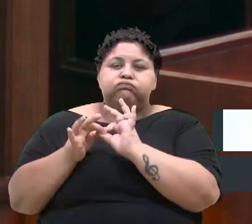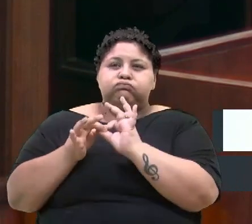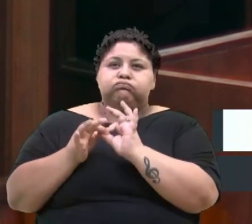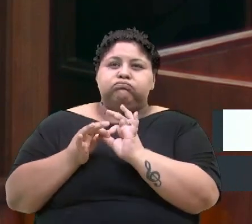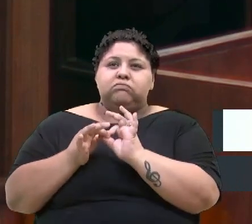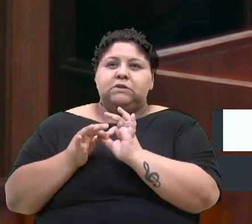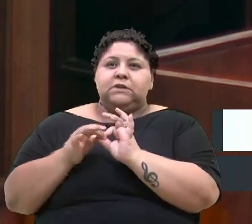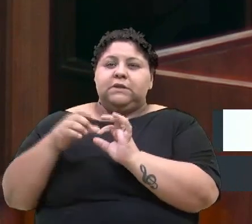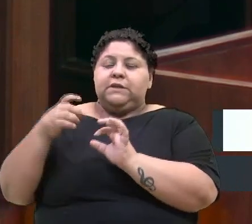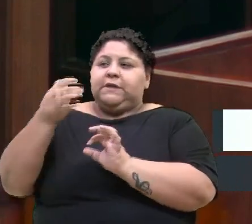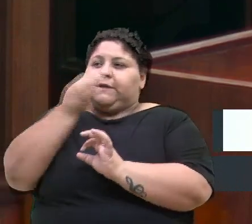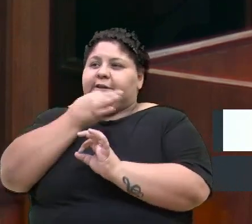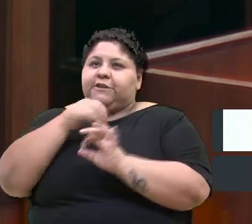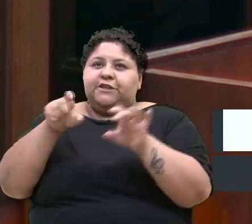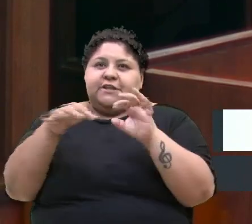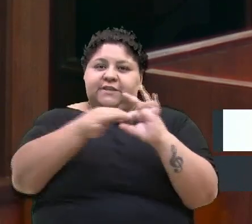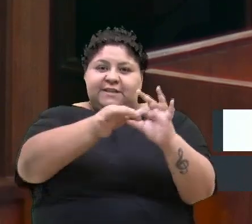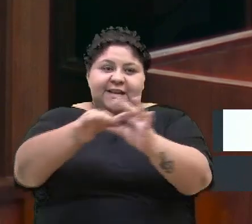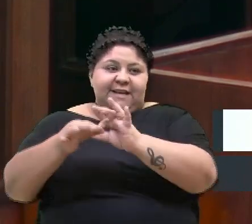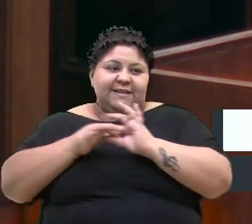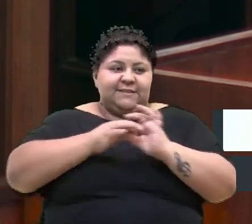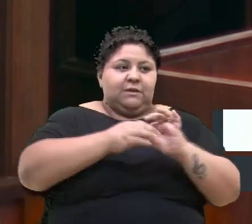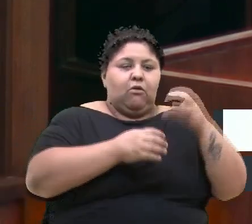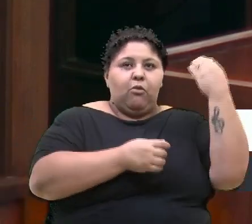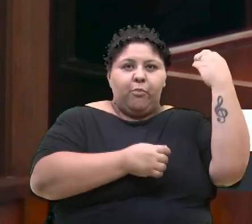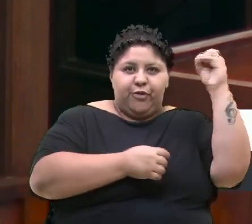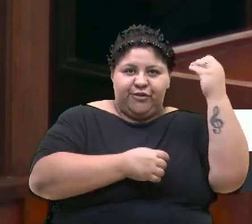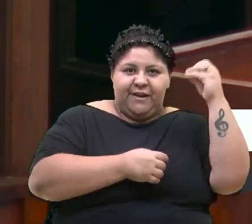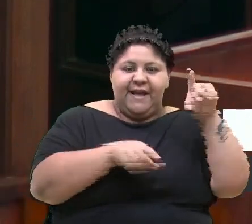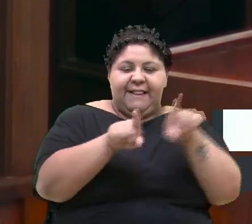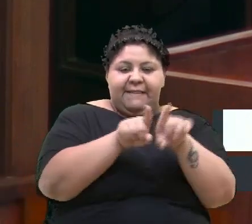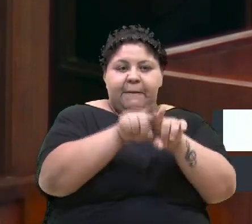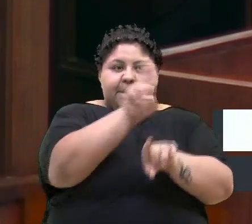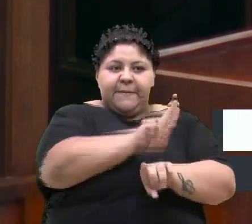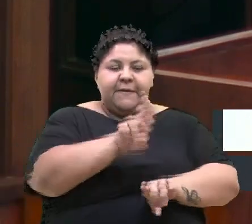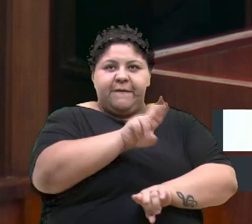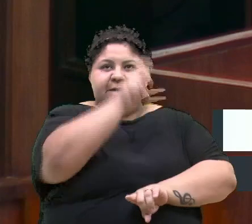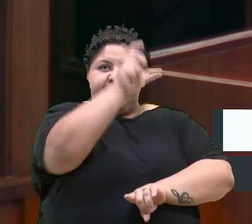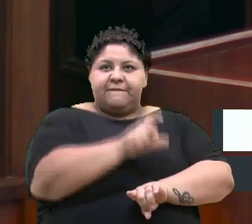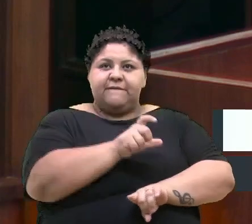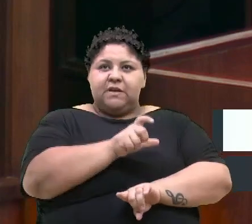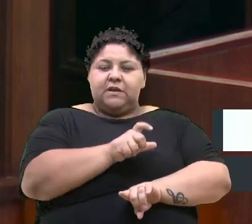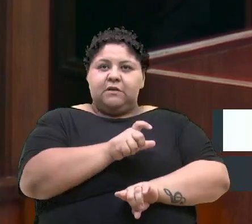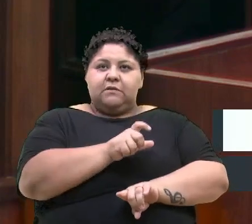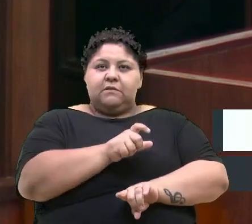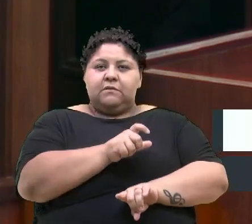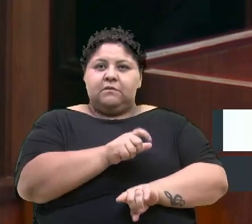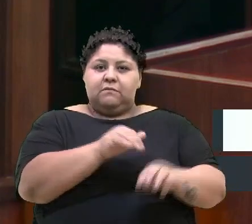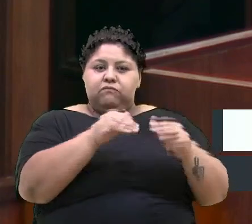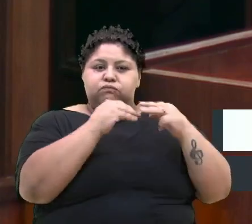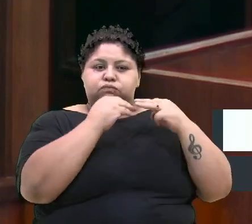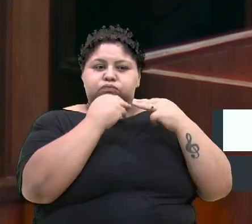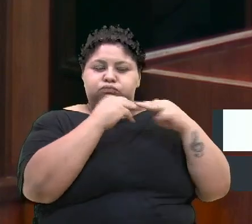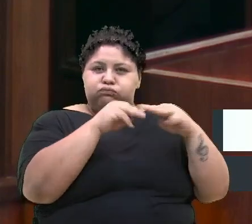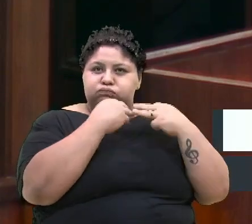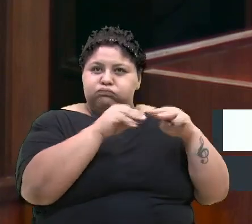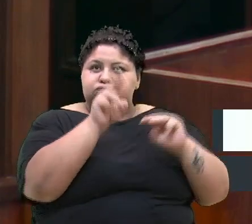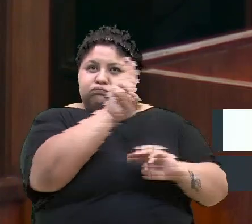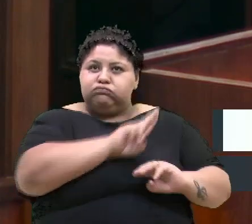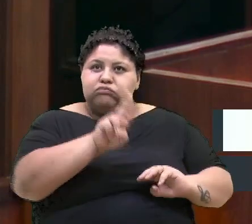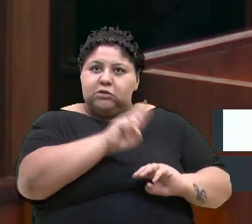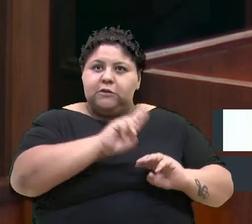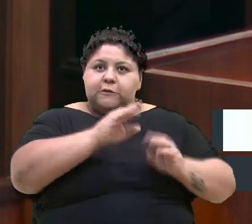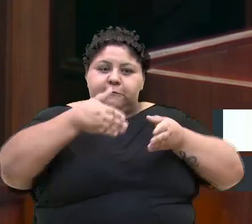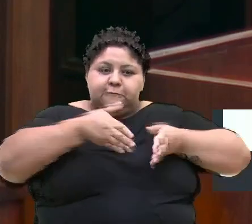Porto Alegre, também usa muito ali, e também as pessoas que usam, o caminhoneiro que usa também esse trajeto